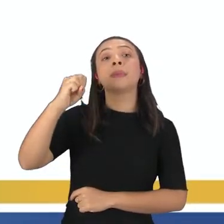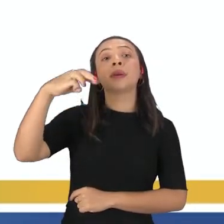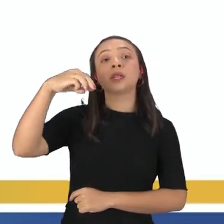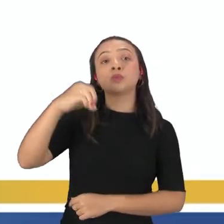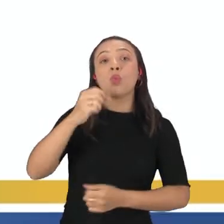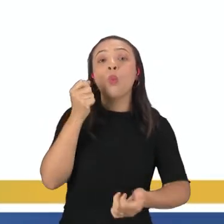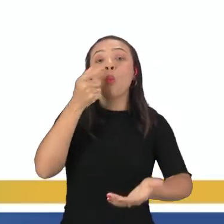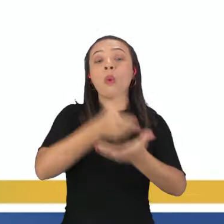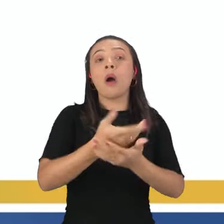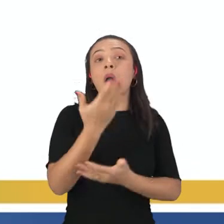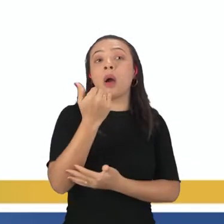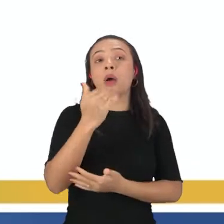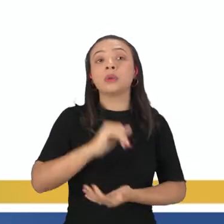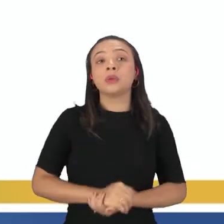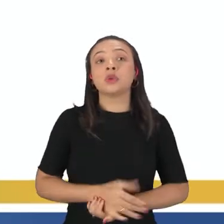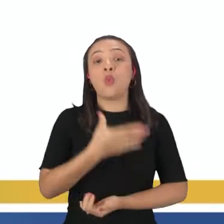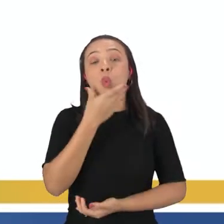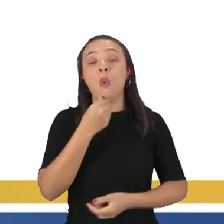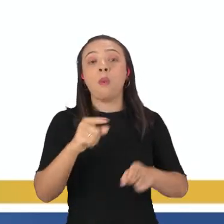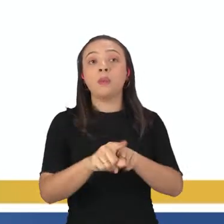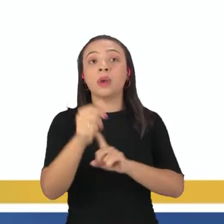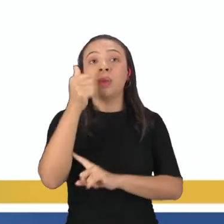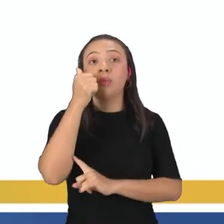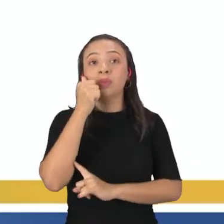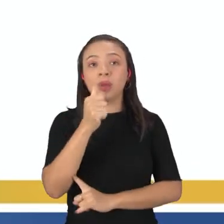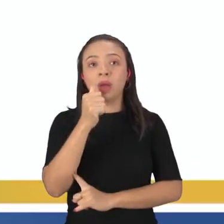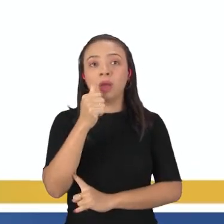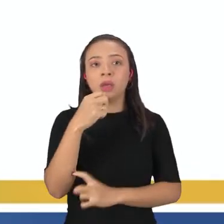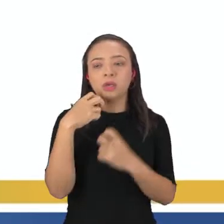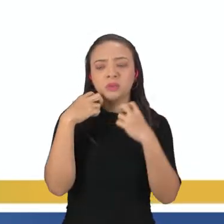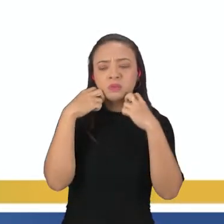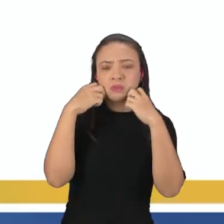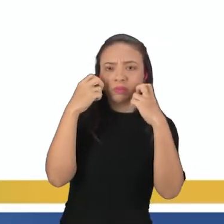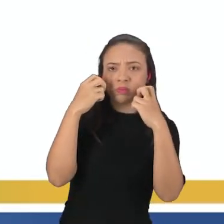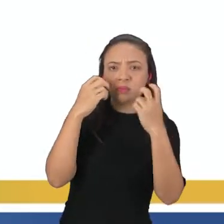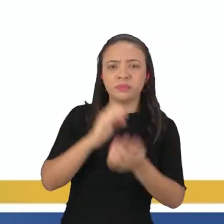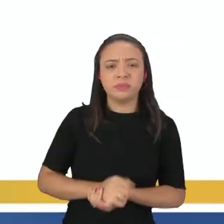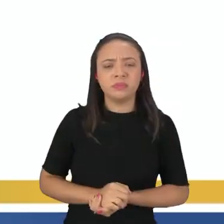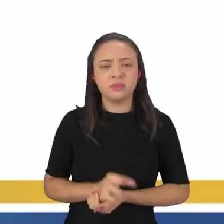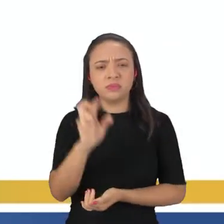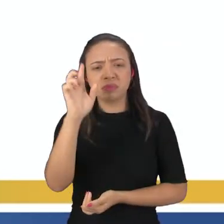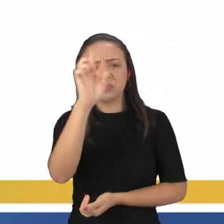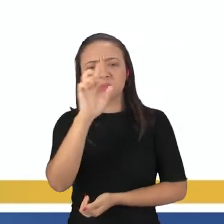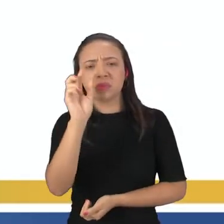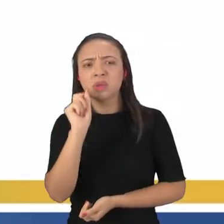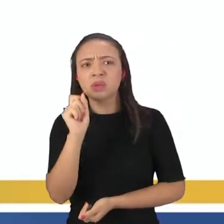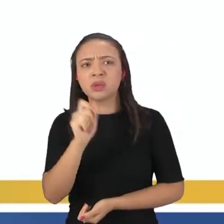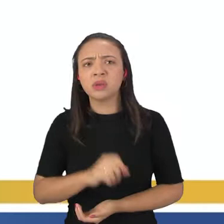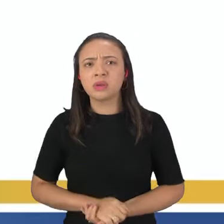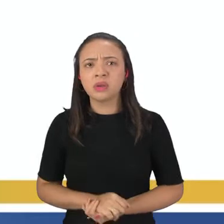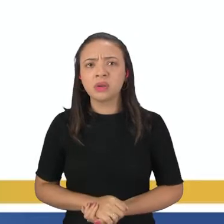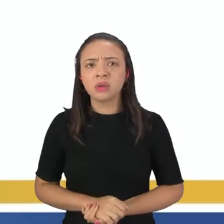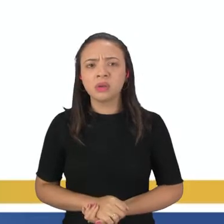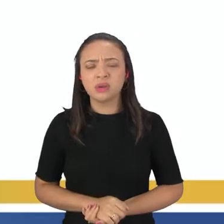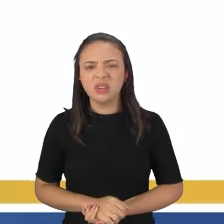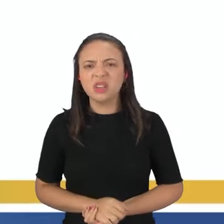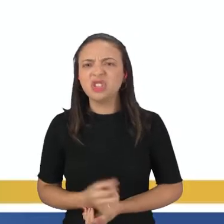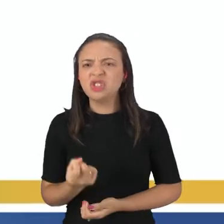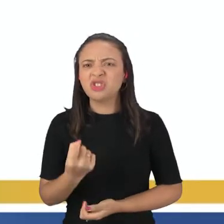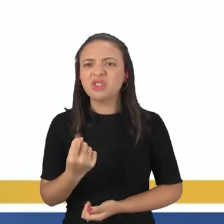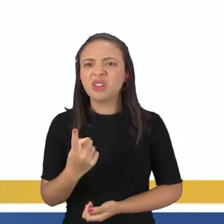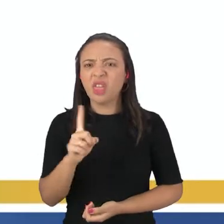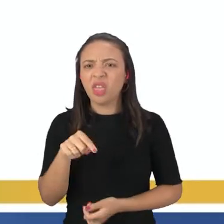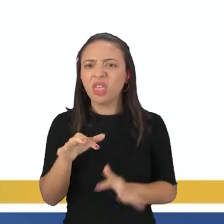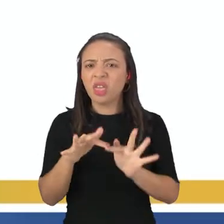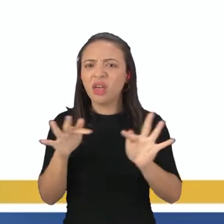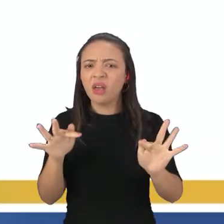a mulher ficaram constrangidas. Vocês observaram alguma coisa? O que vocês conseguiram observar aí? Não são um pouquinho estranhas